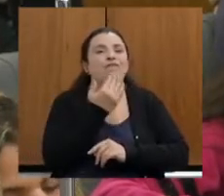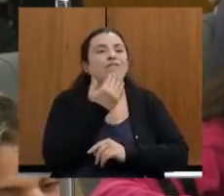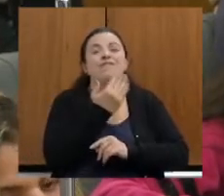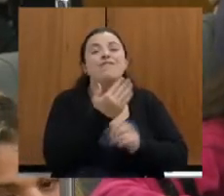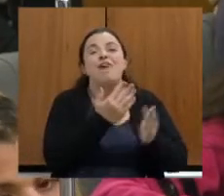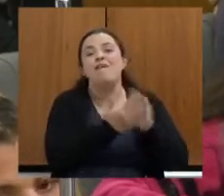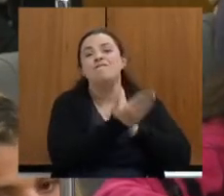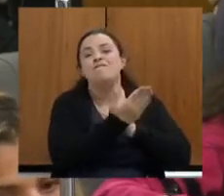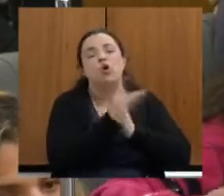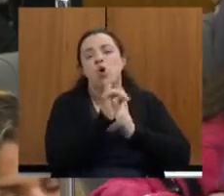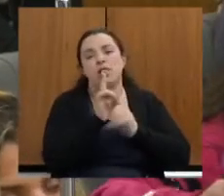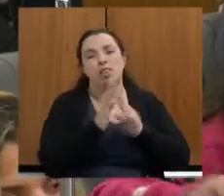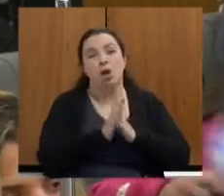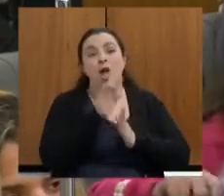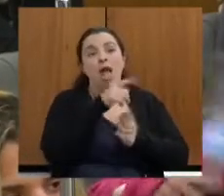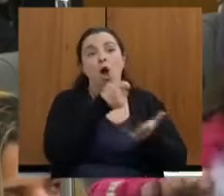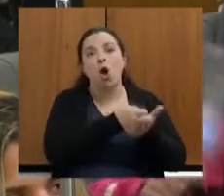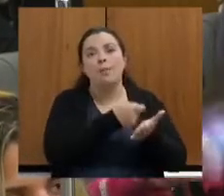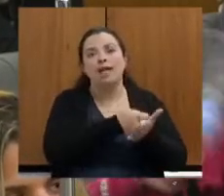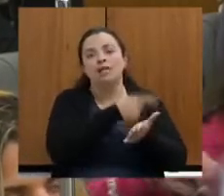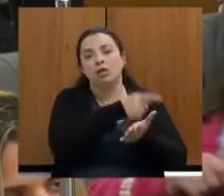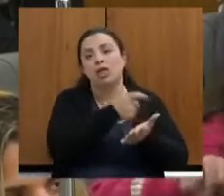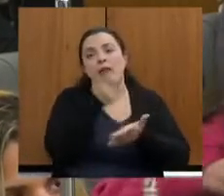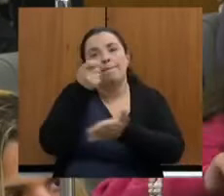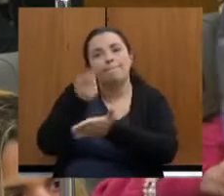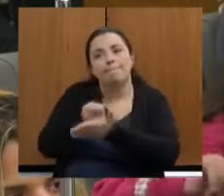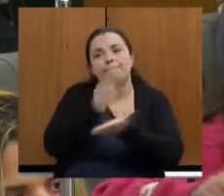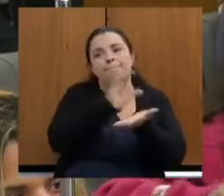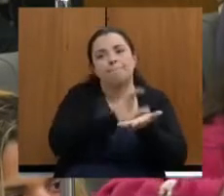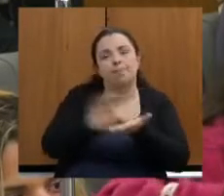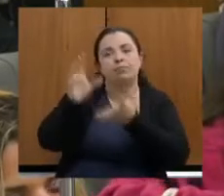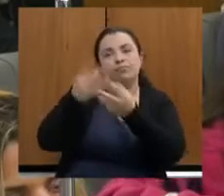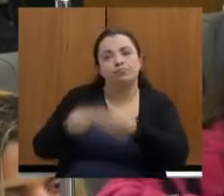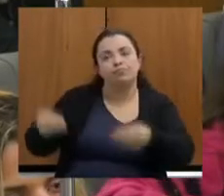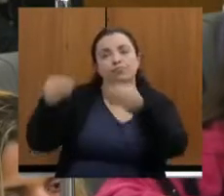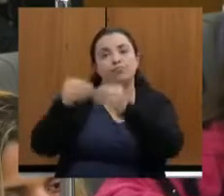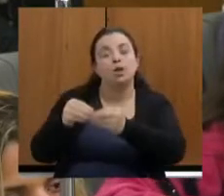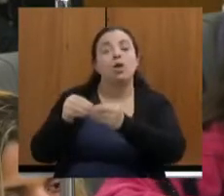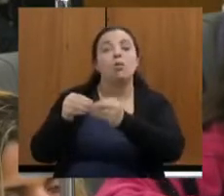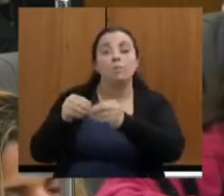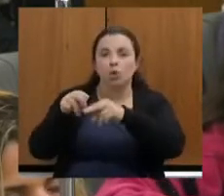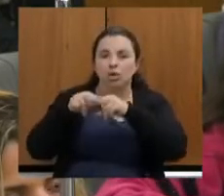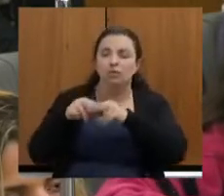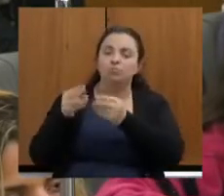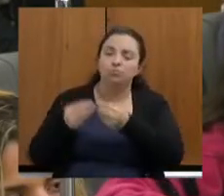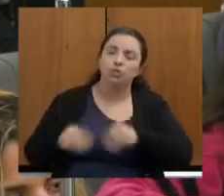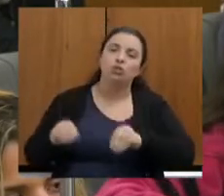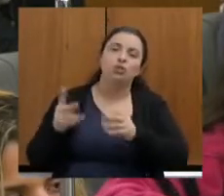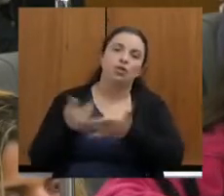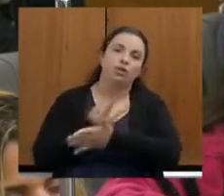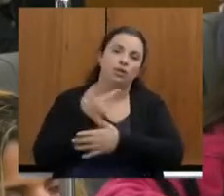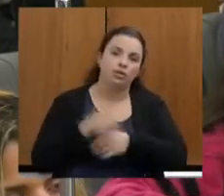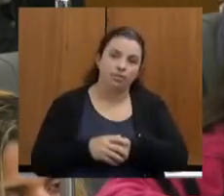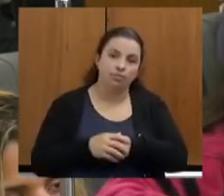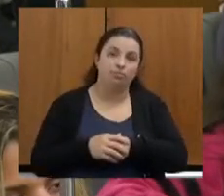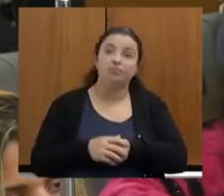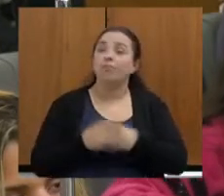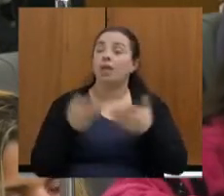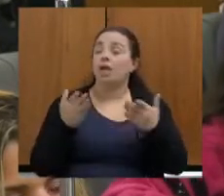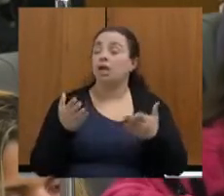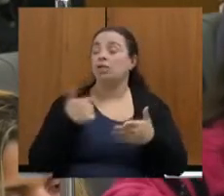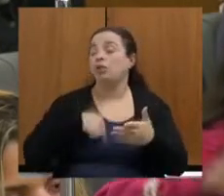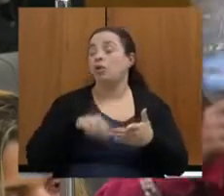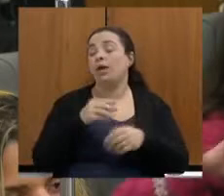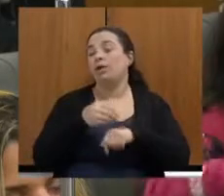dever dela pagar todos os atinge e os danos causados Então é isso aí